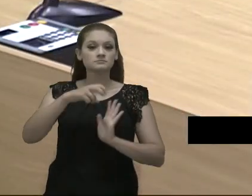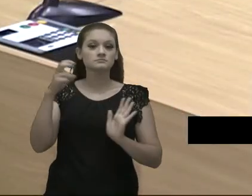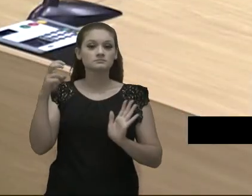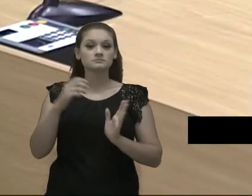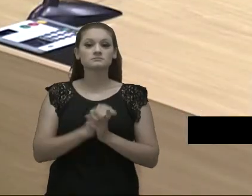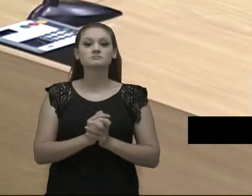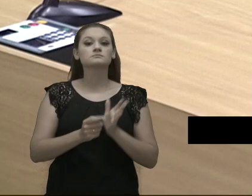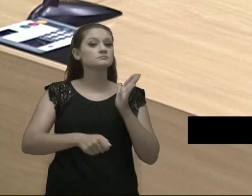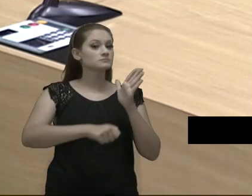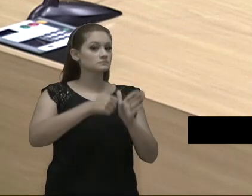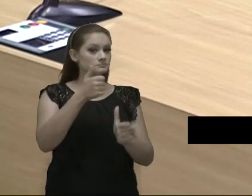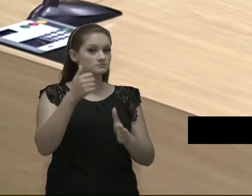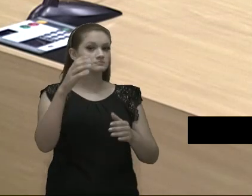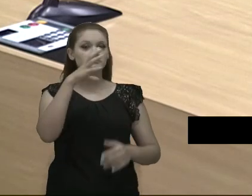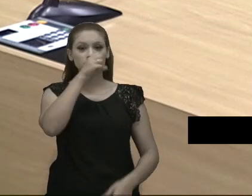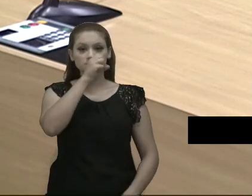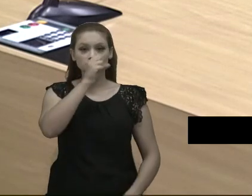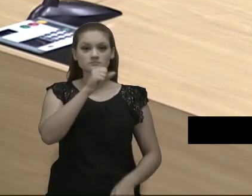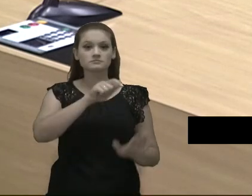primeiro sábado do mês.